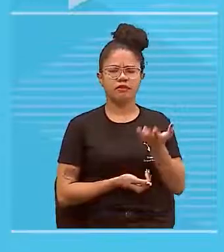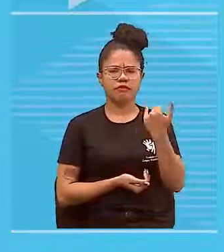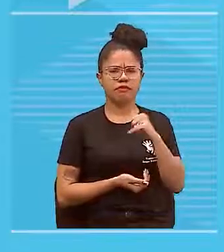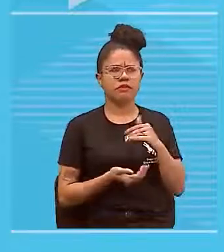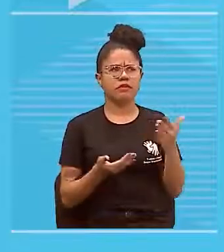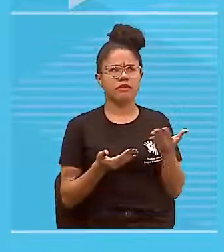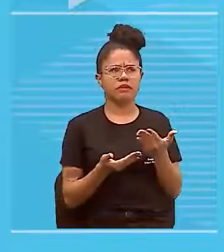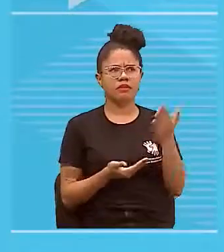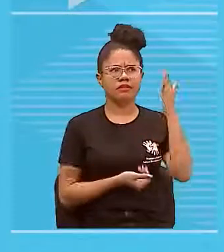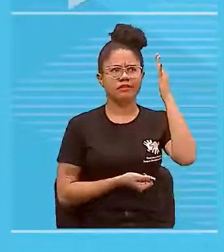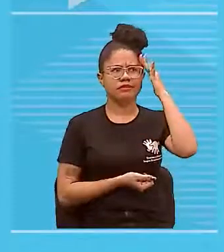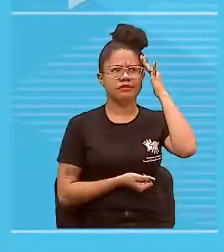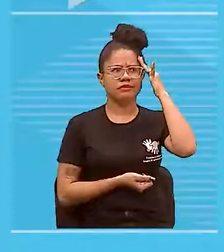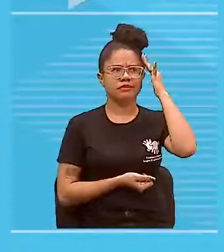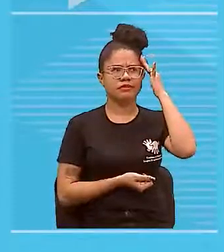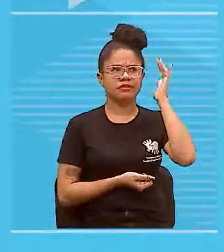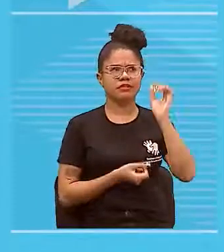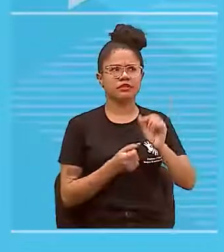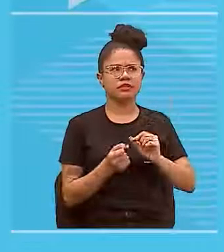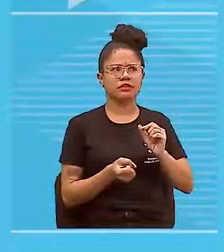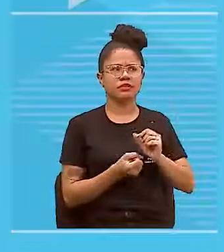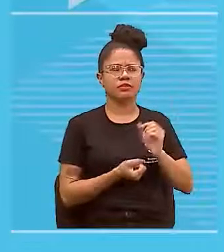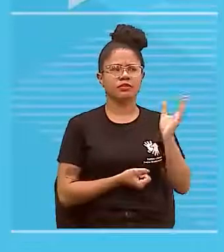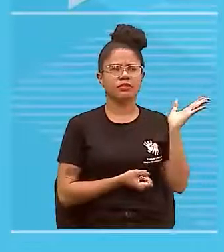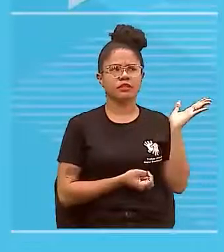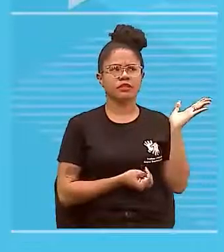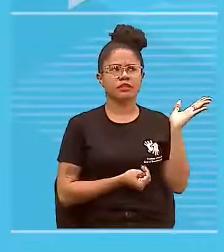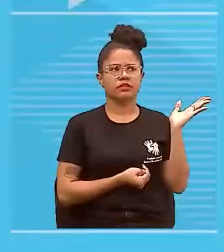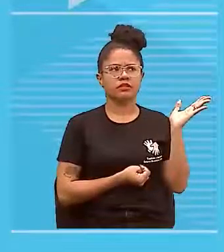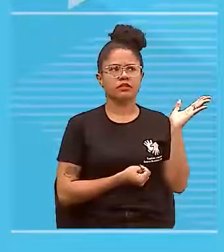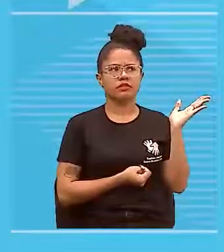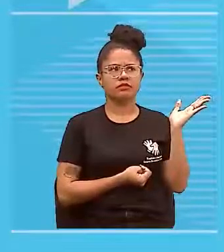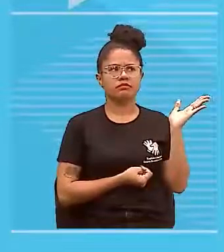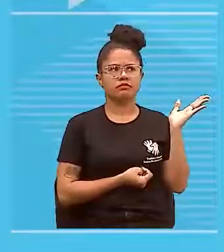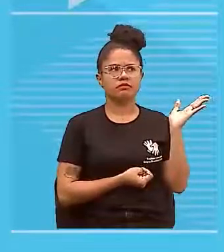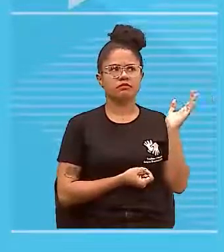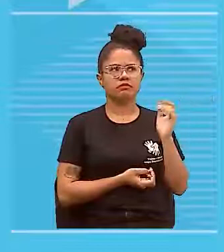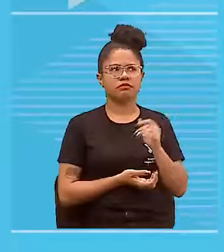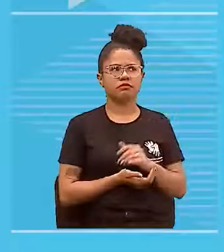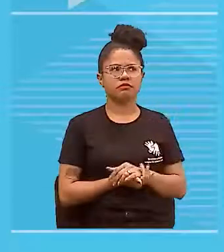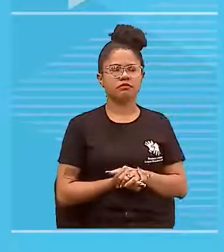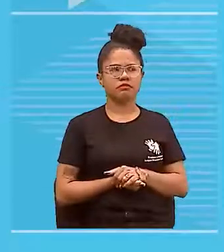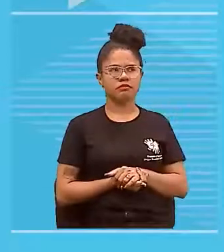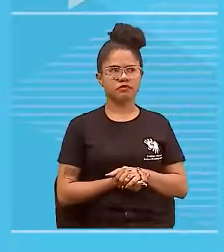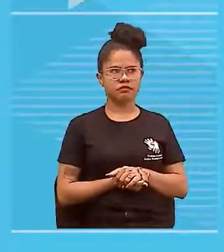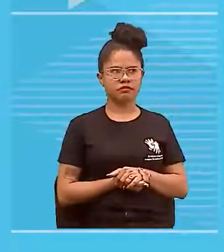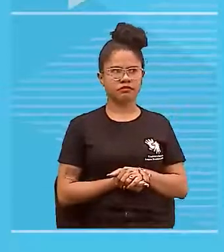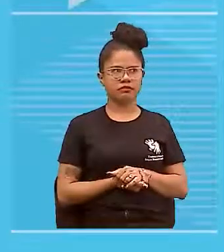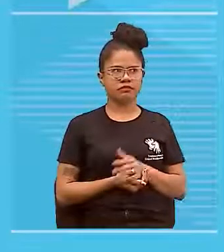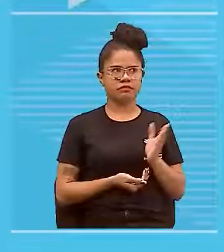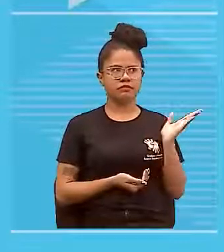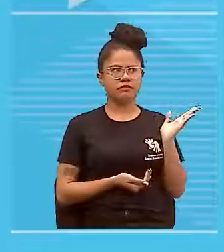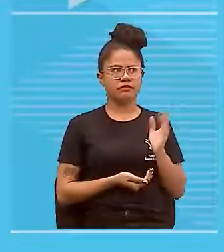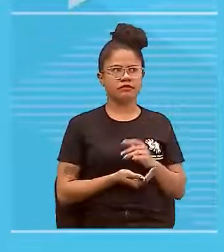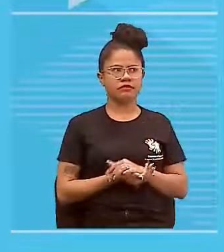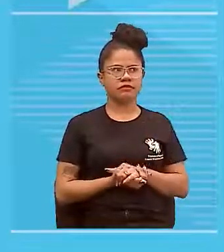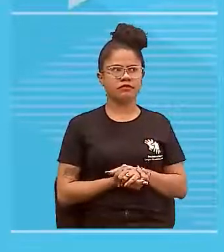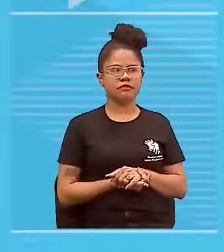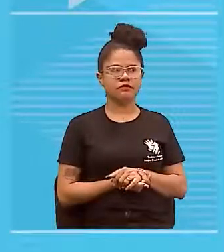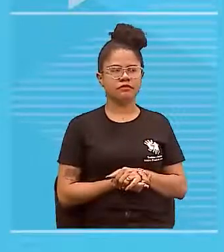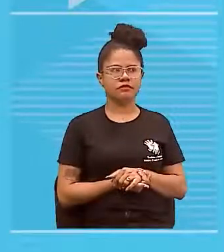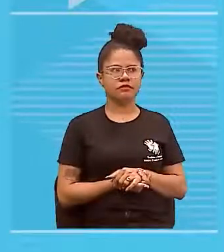leitura do que ele está dizendo aqui está a leitura do que ele está dizendo aqui tá olha aqui ó